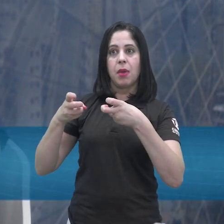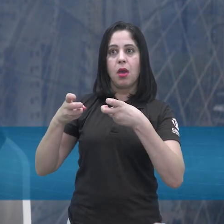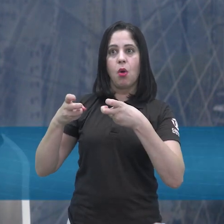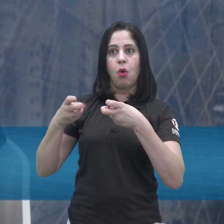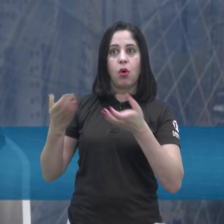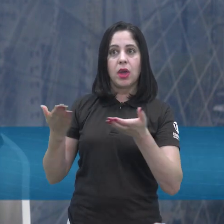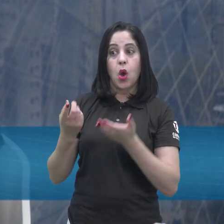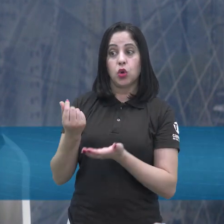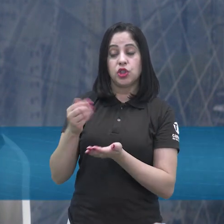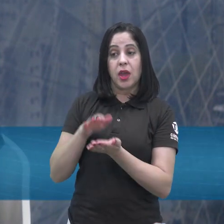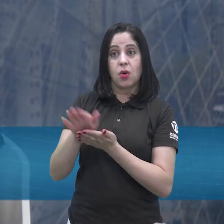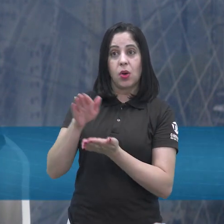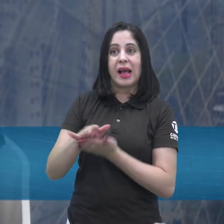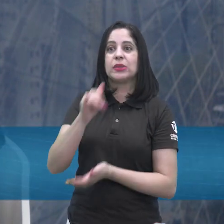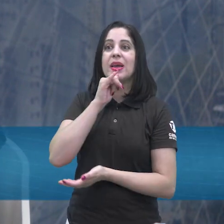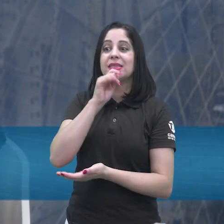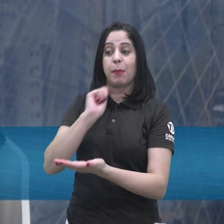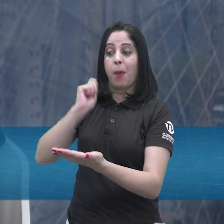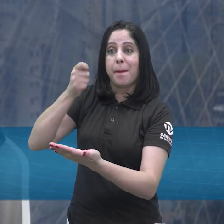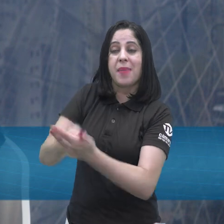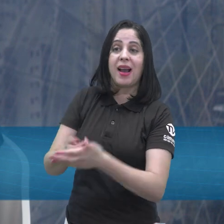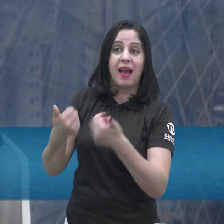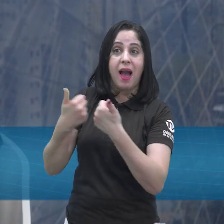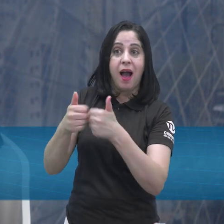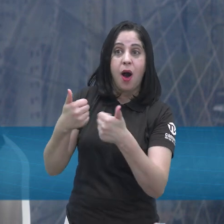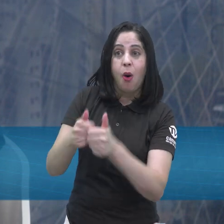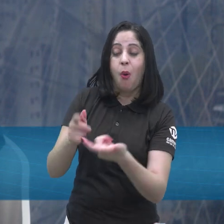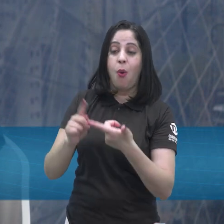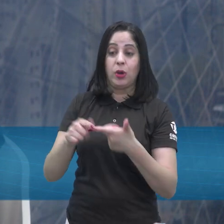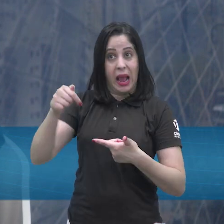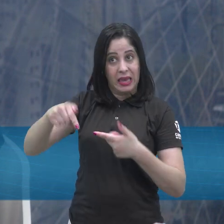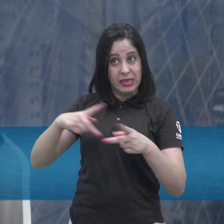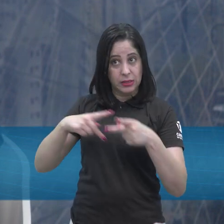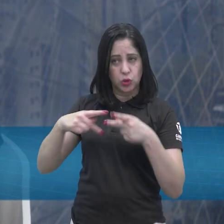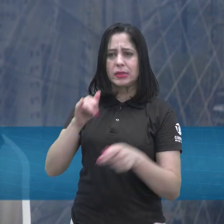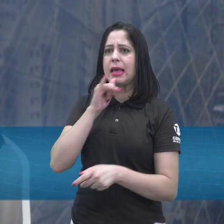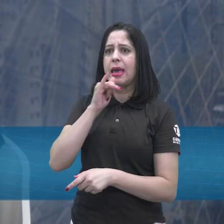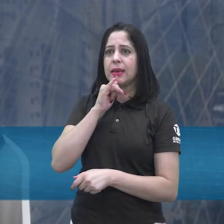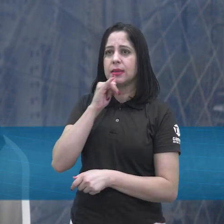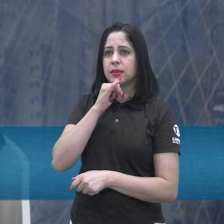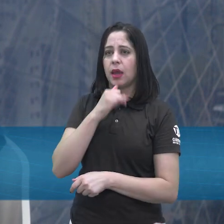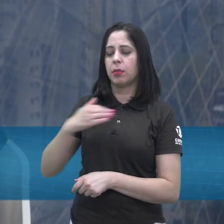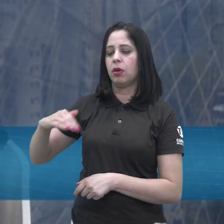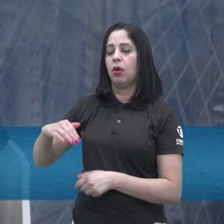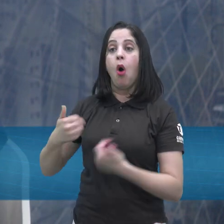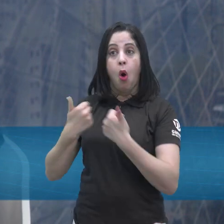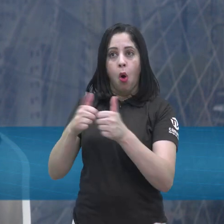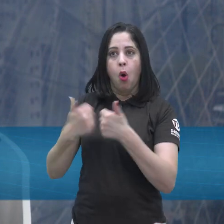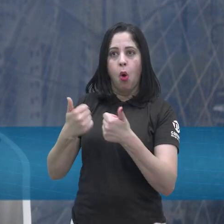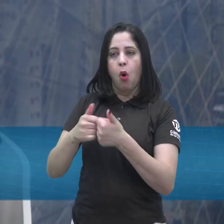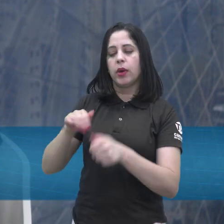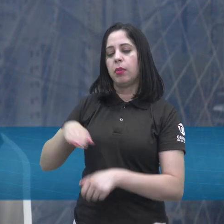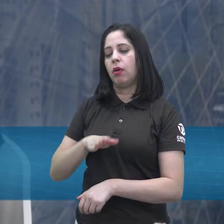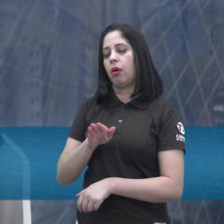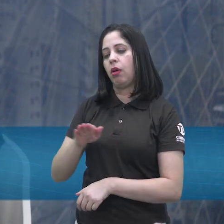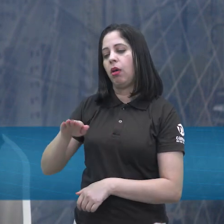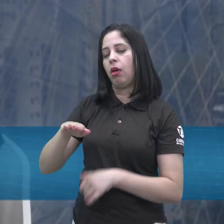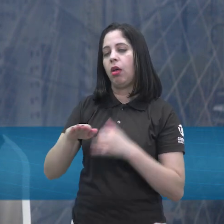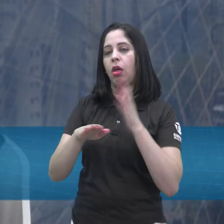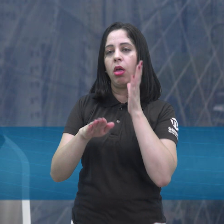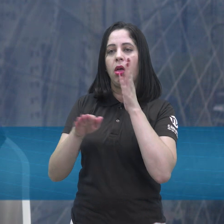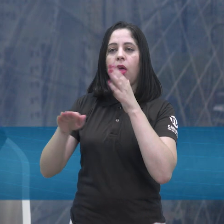de ir e vir para o ambiente de trabalho. Se nós formos pensar em grandes cidades como São José, por exemplo, a gente vai perder um bom tempo